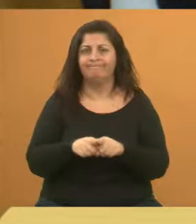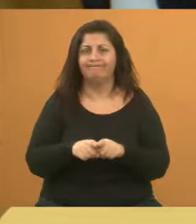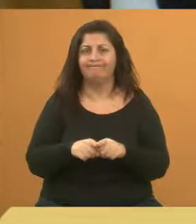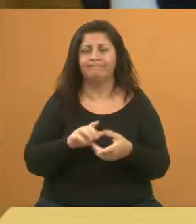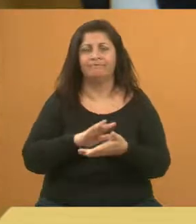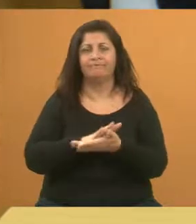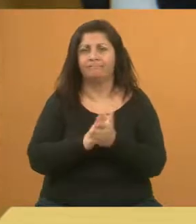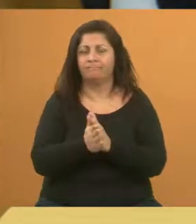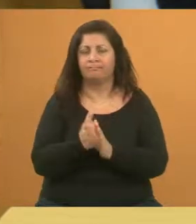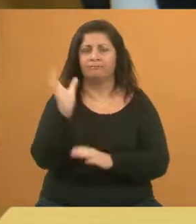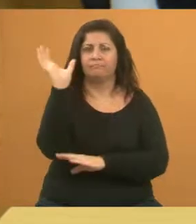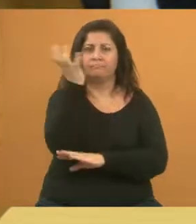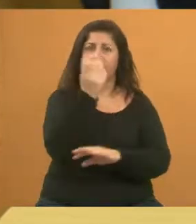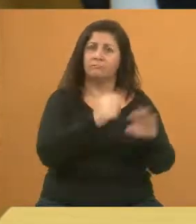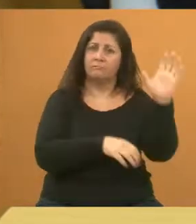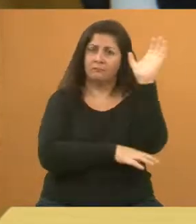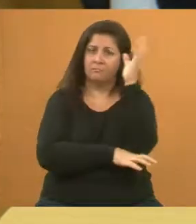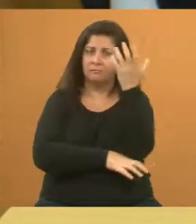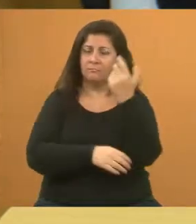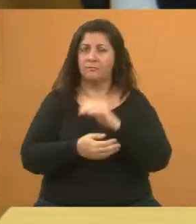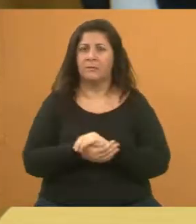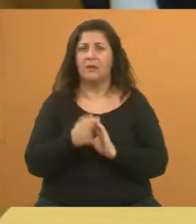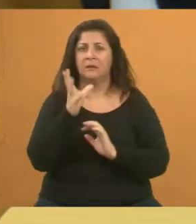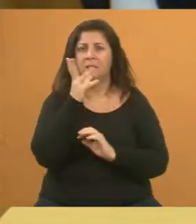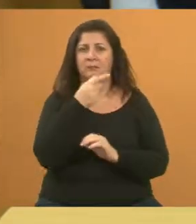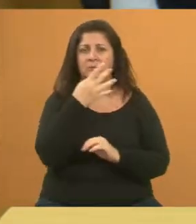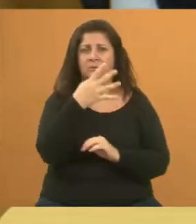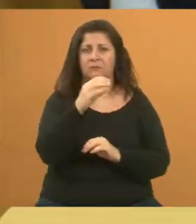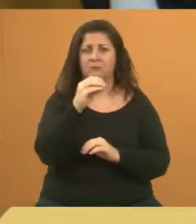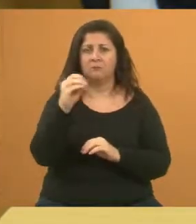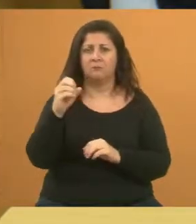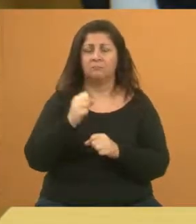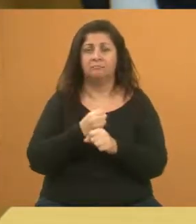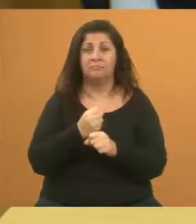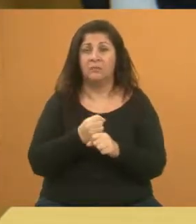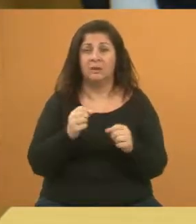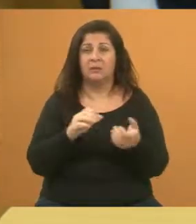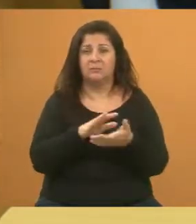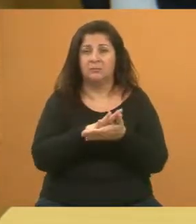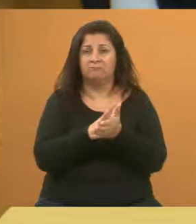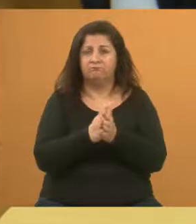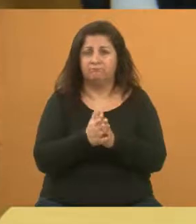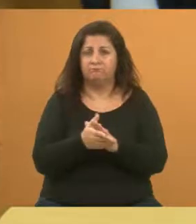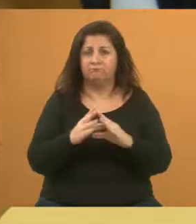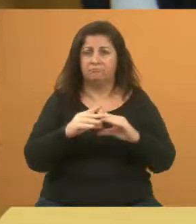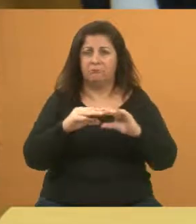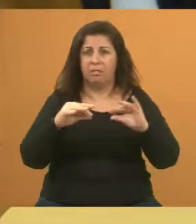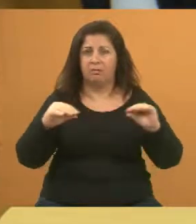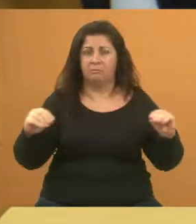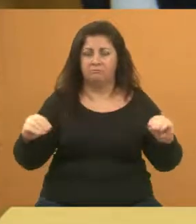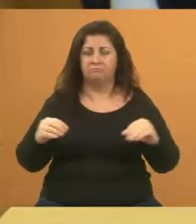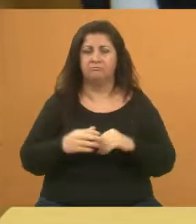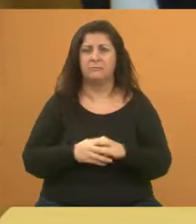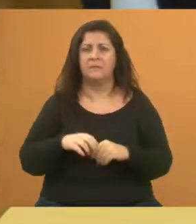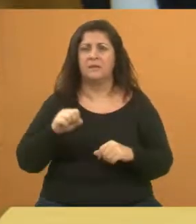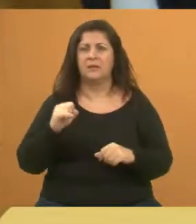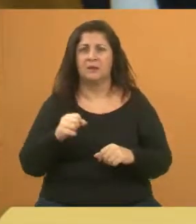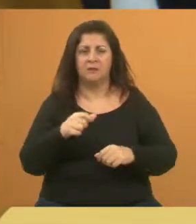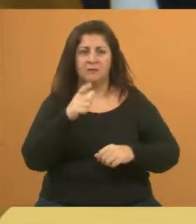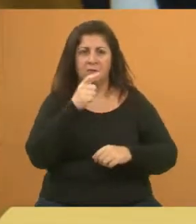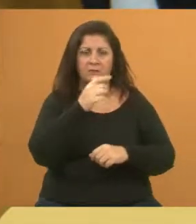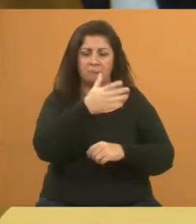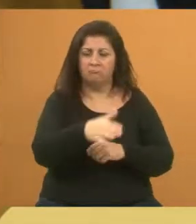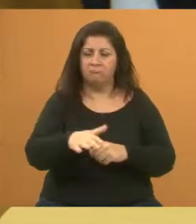causam malefícios à natureza. Demoram 400 anos para se decompor quando são abandonados junto à orla ou mesmo